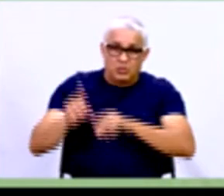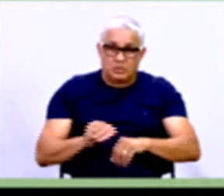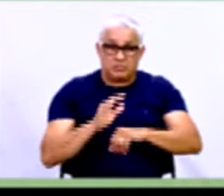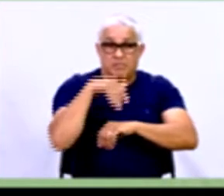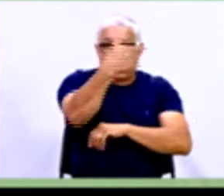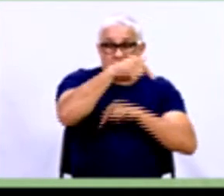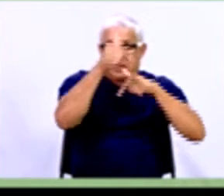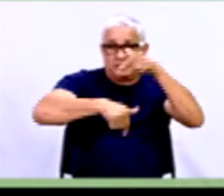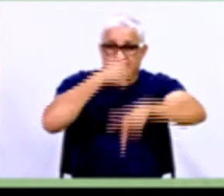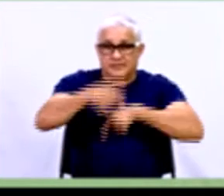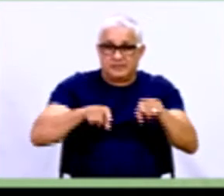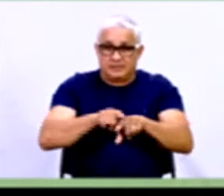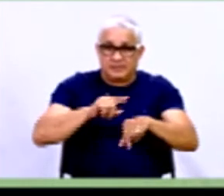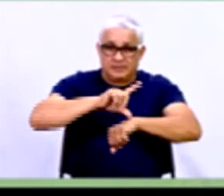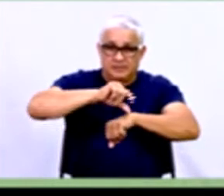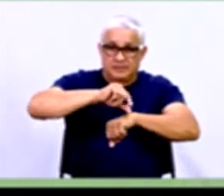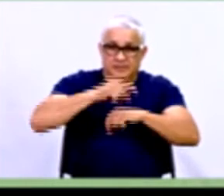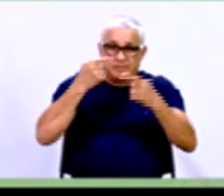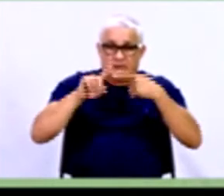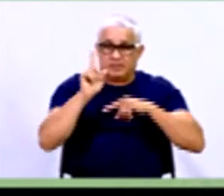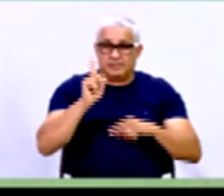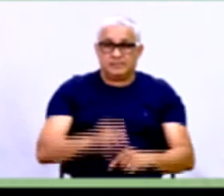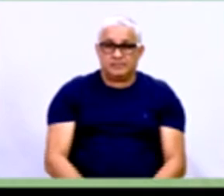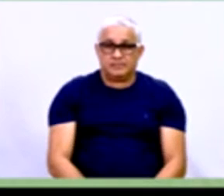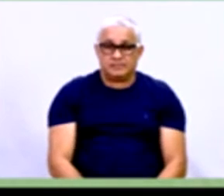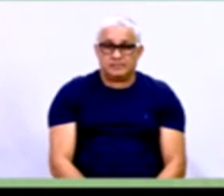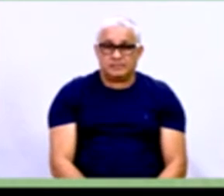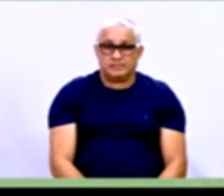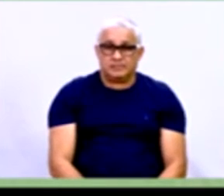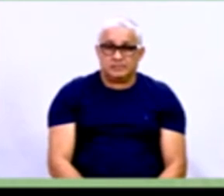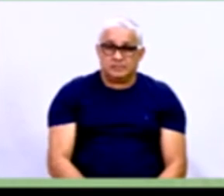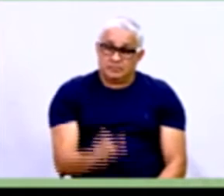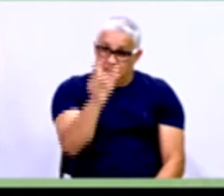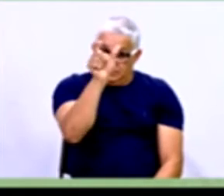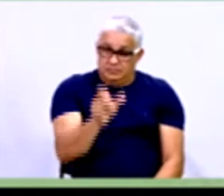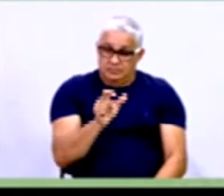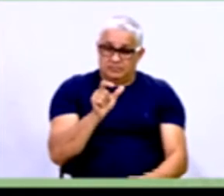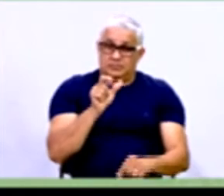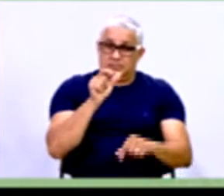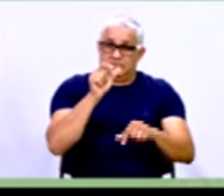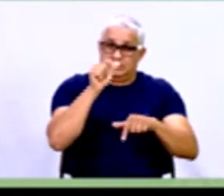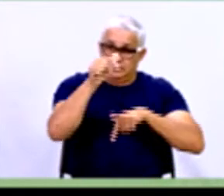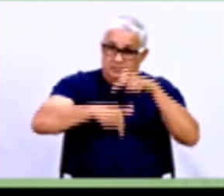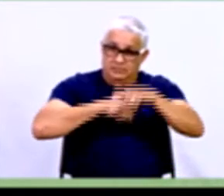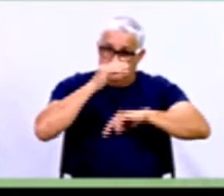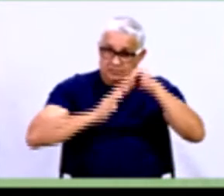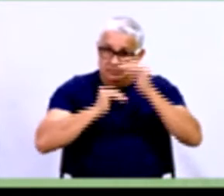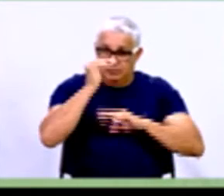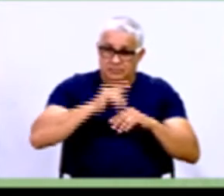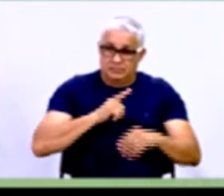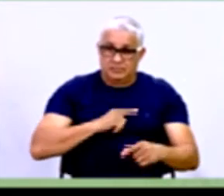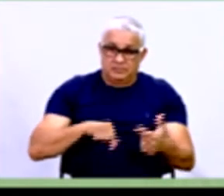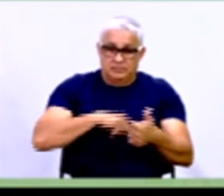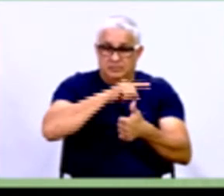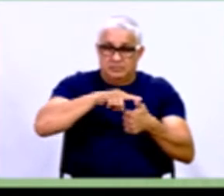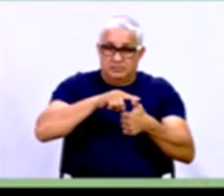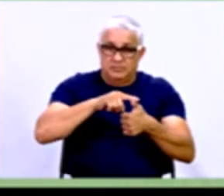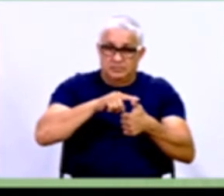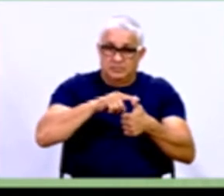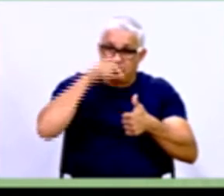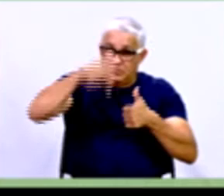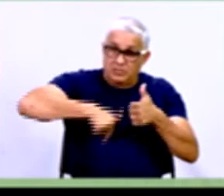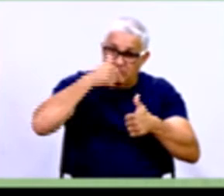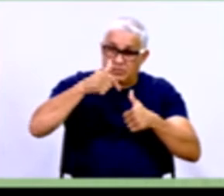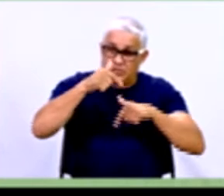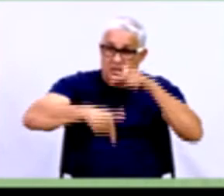do local e horário de serviço, mas o empregado, ele está, em execução de serviço por ordem da